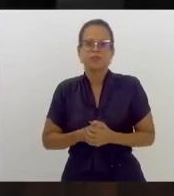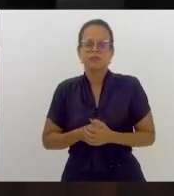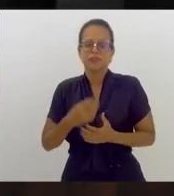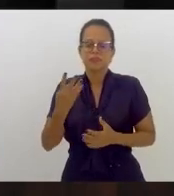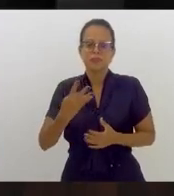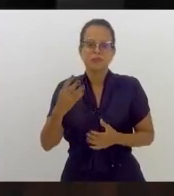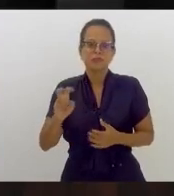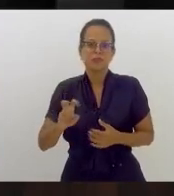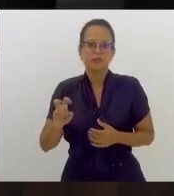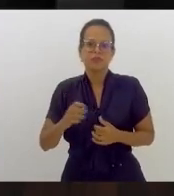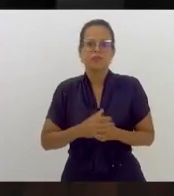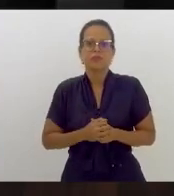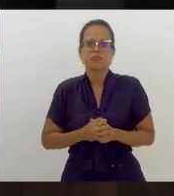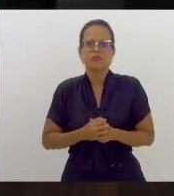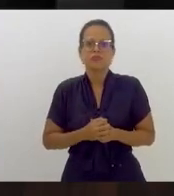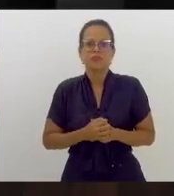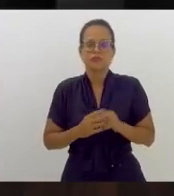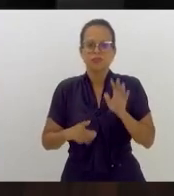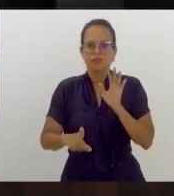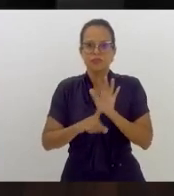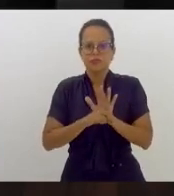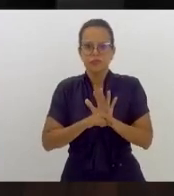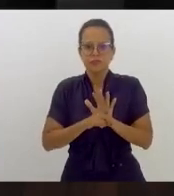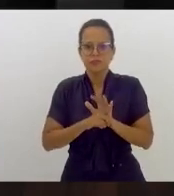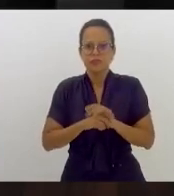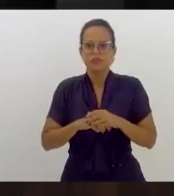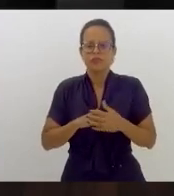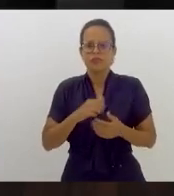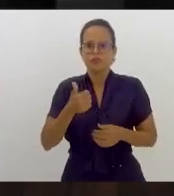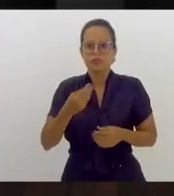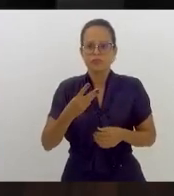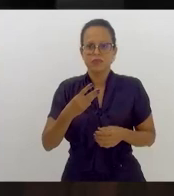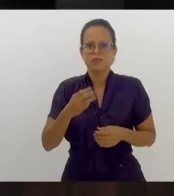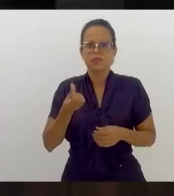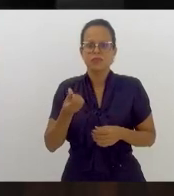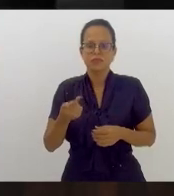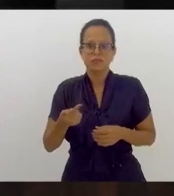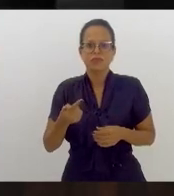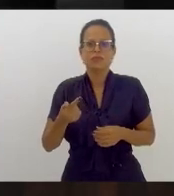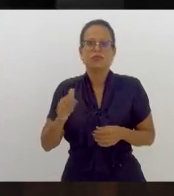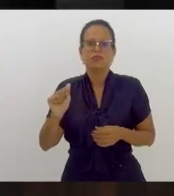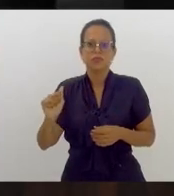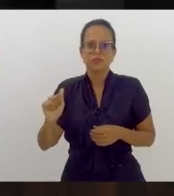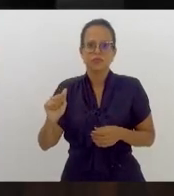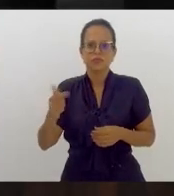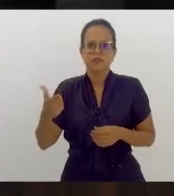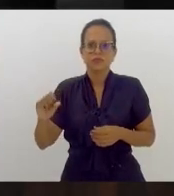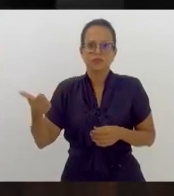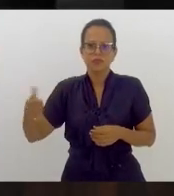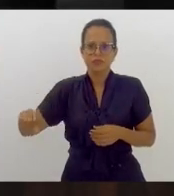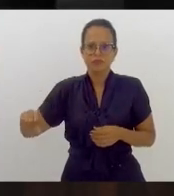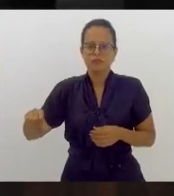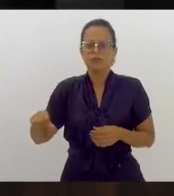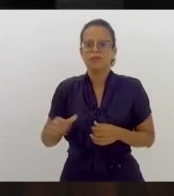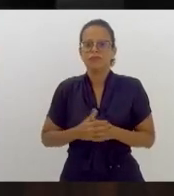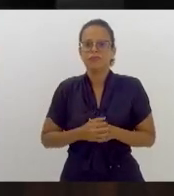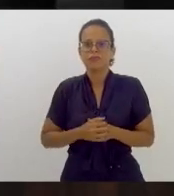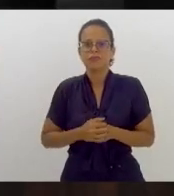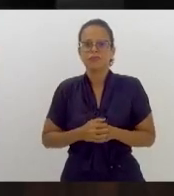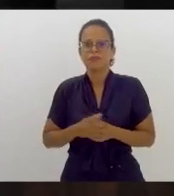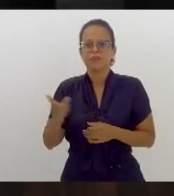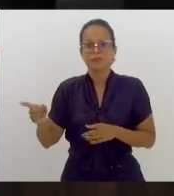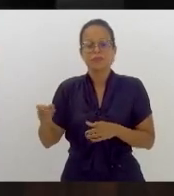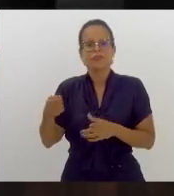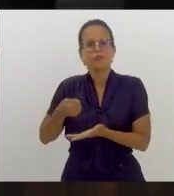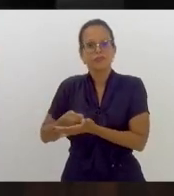45º da pauta, veto total aposto ao projeto de lei 1367-A de 19, de autoria da deputada Franciane Motto, que institui a obrigatoriedade